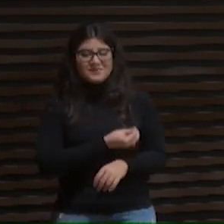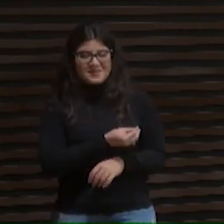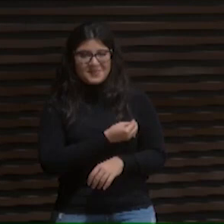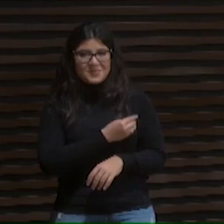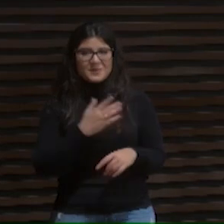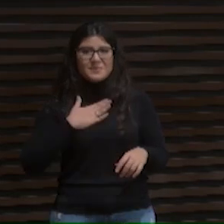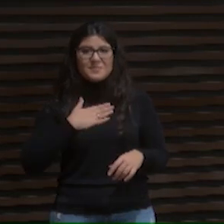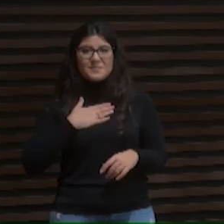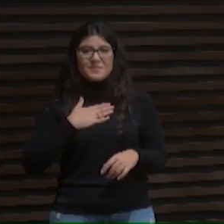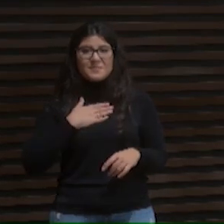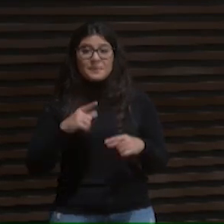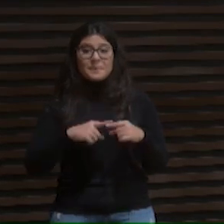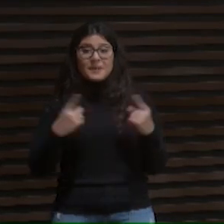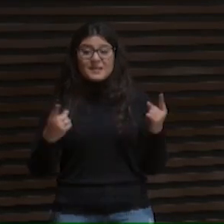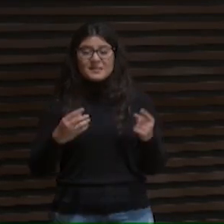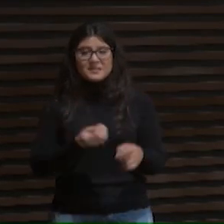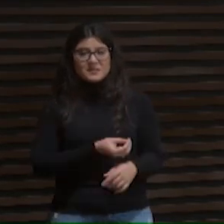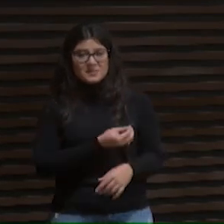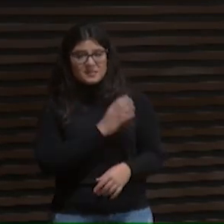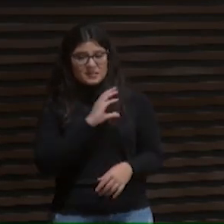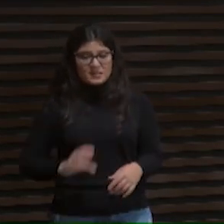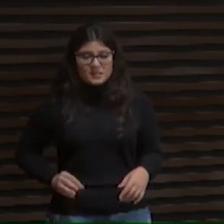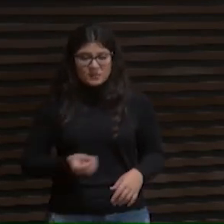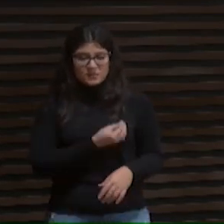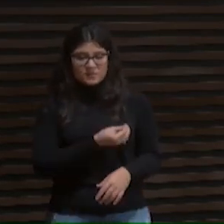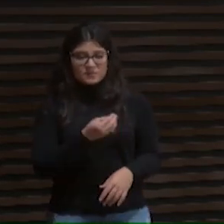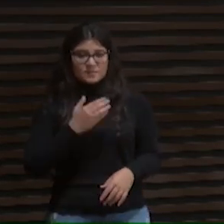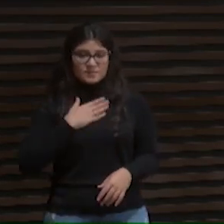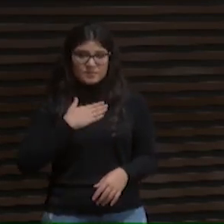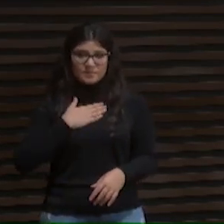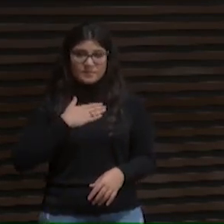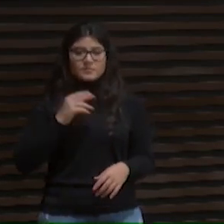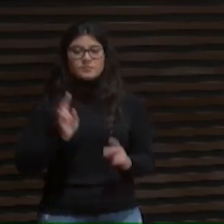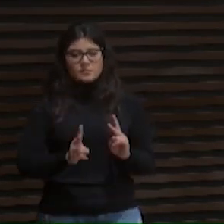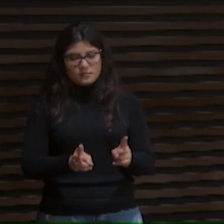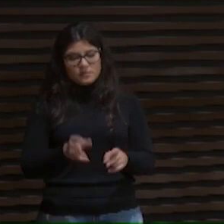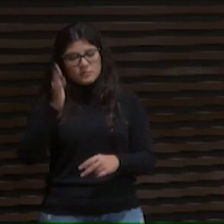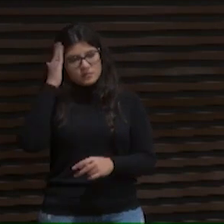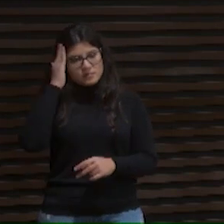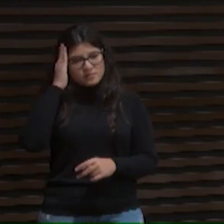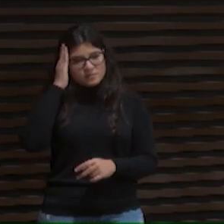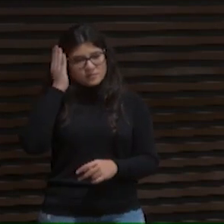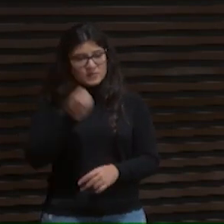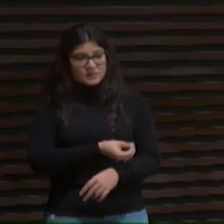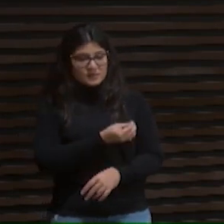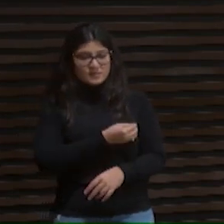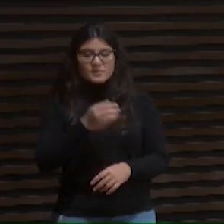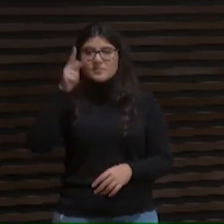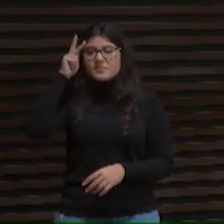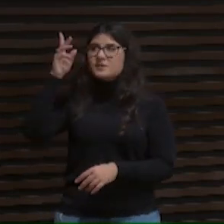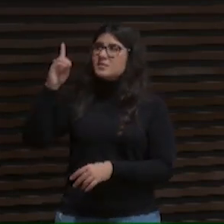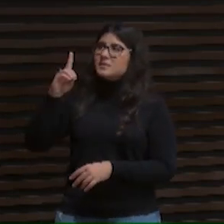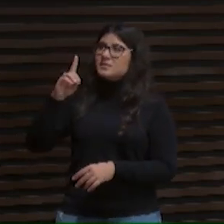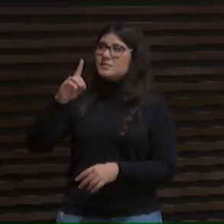vive, mas Cristo vive em mim. Sempre cientes que o viver para Deus acarreta mudanças.